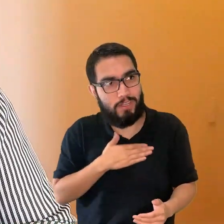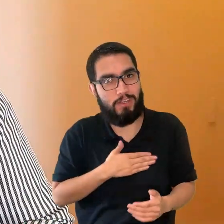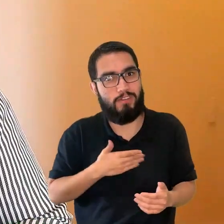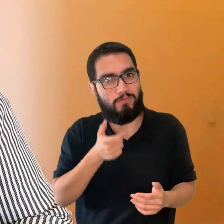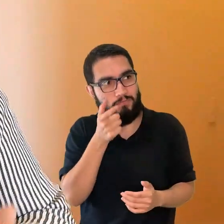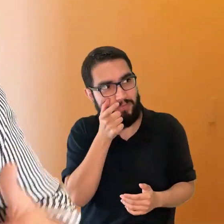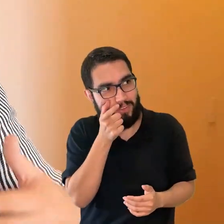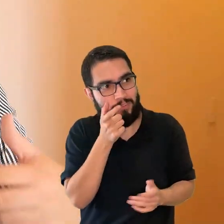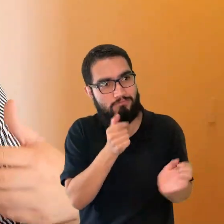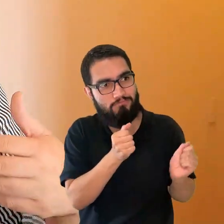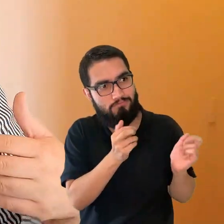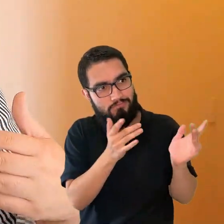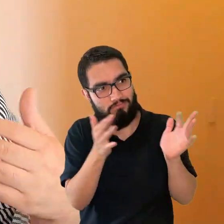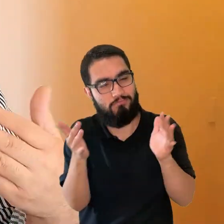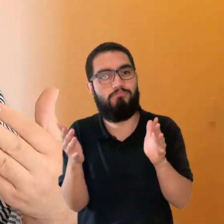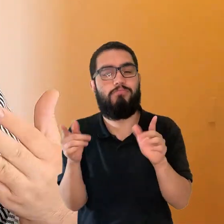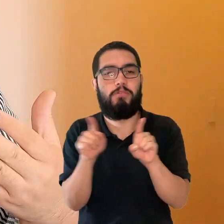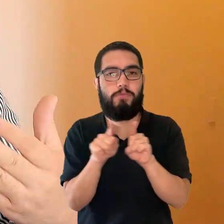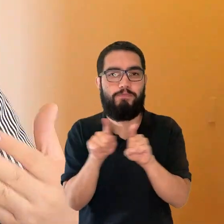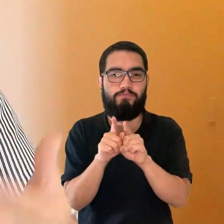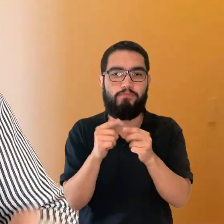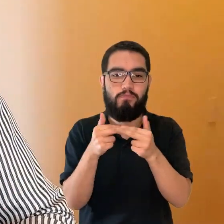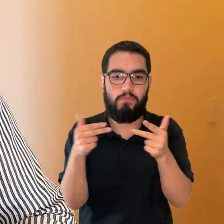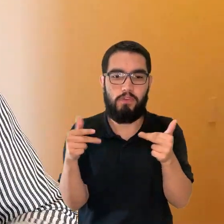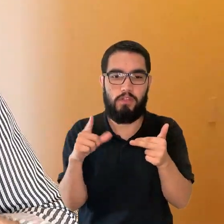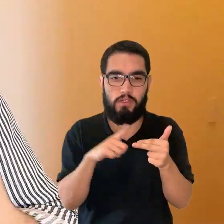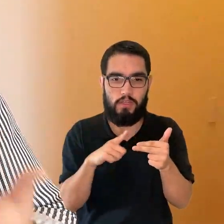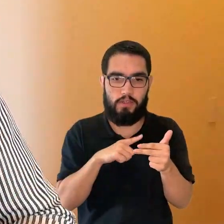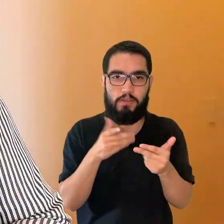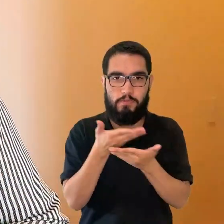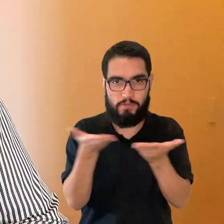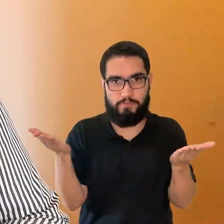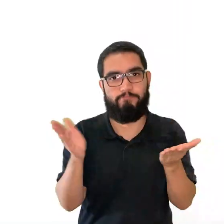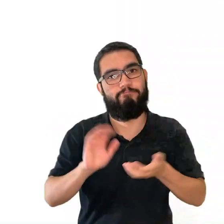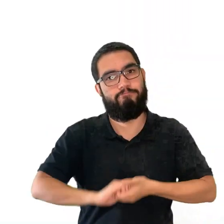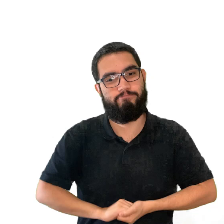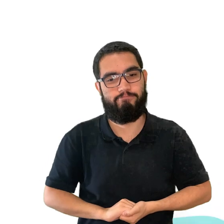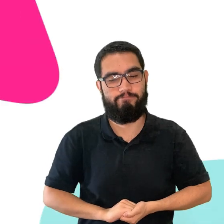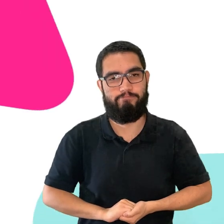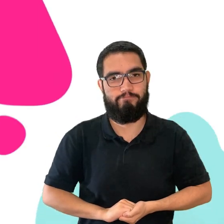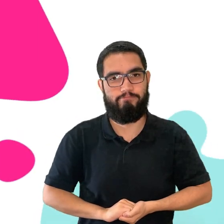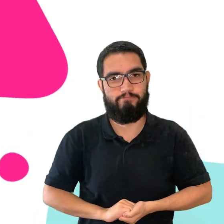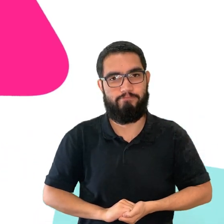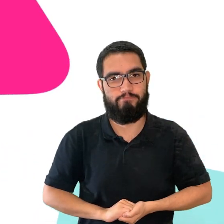aqui do conteúdo do canal, estejam gostando do conteúdo que a gente tem passado para vocês.